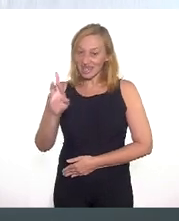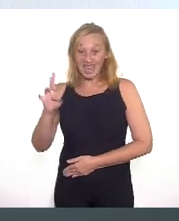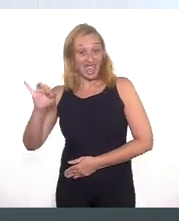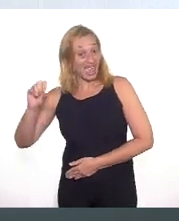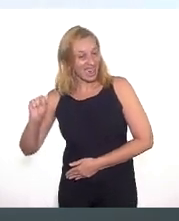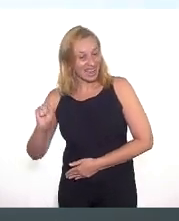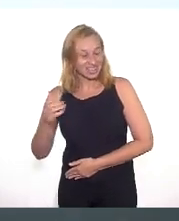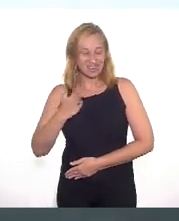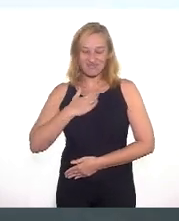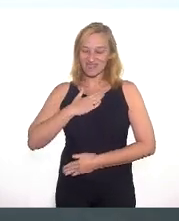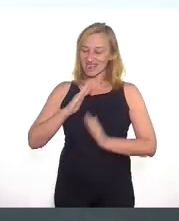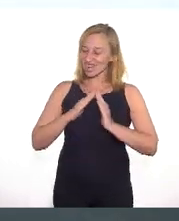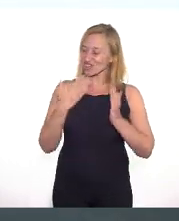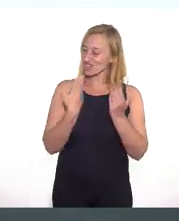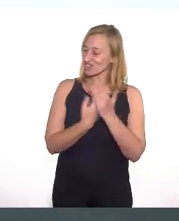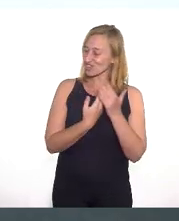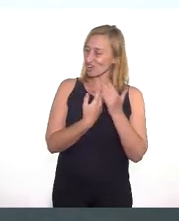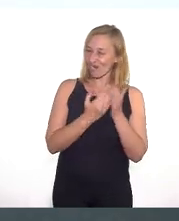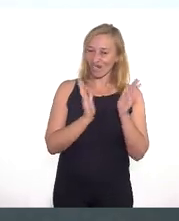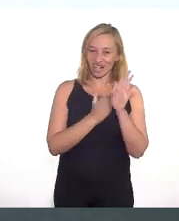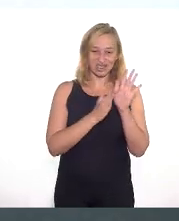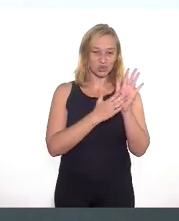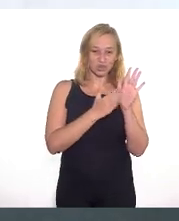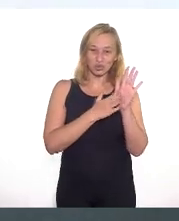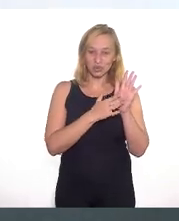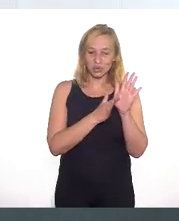presidente da minha escola Beija-Flor.